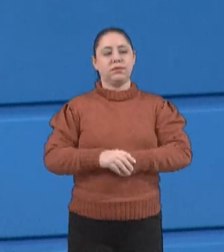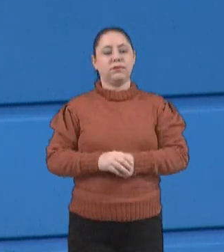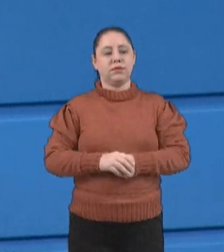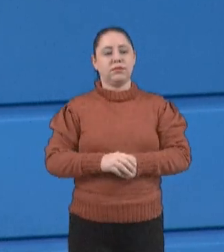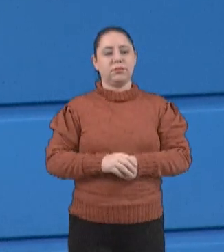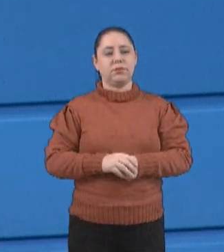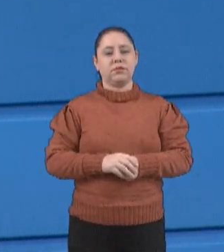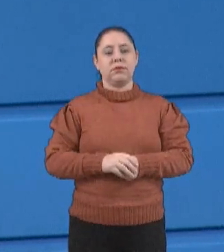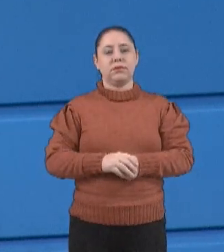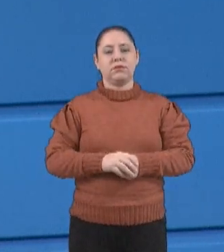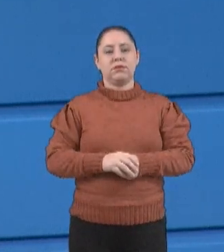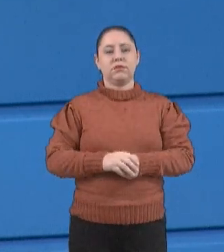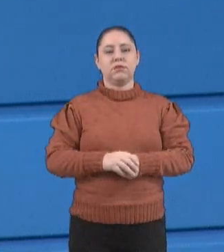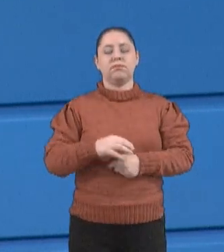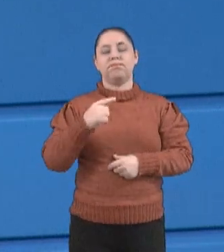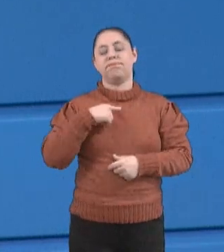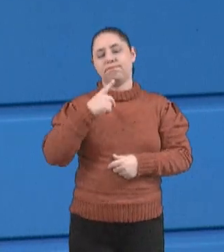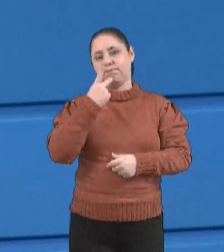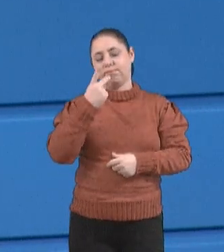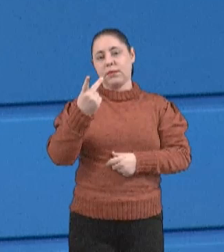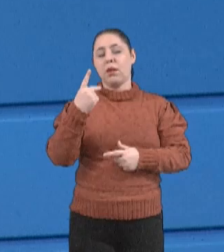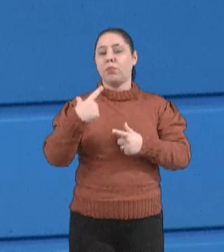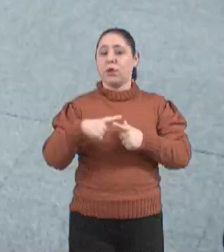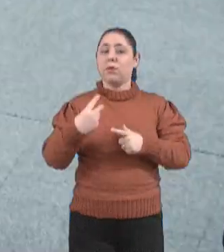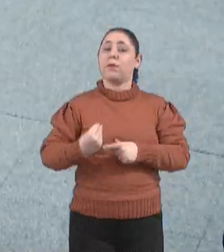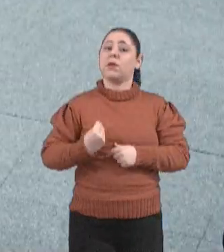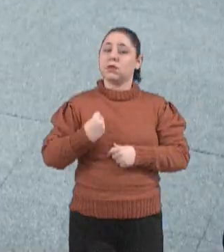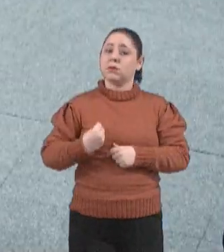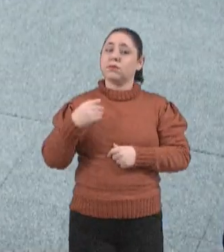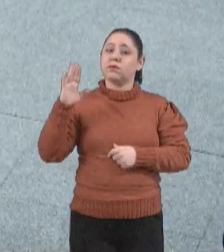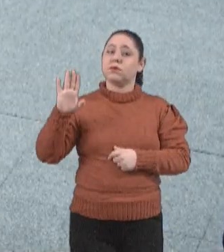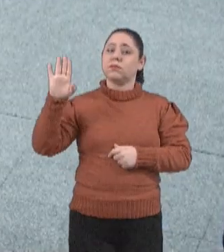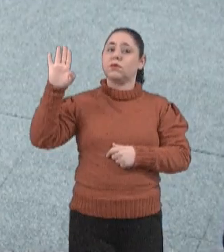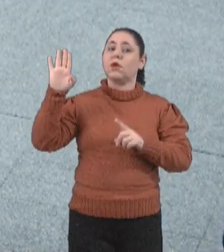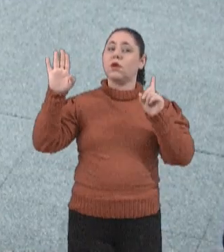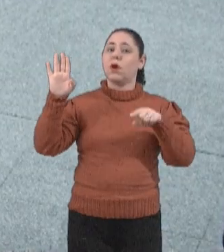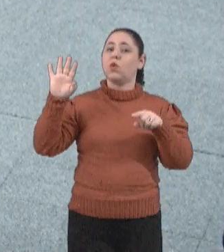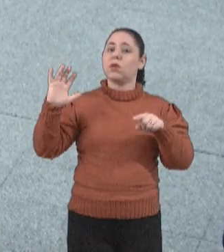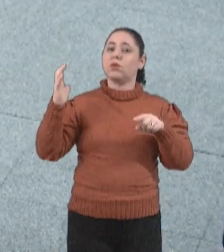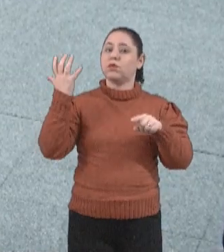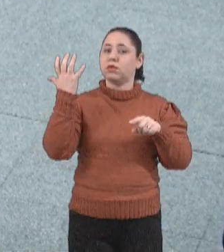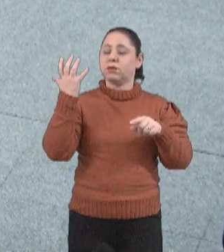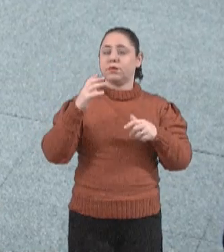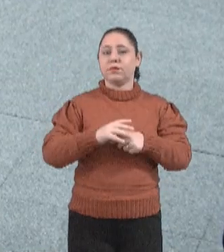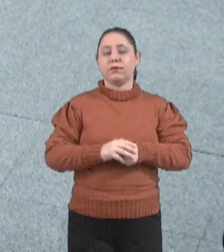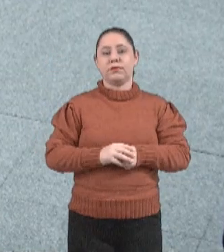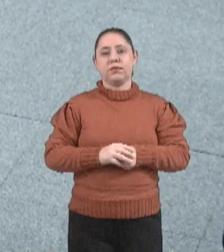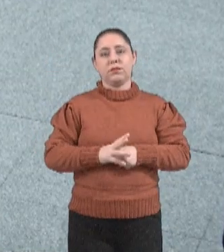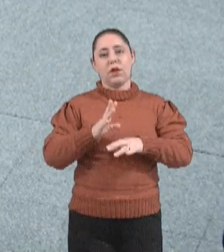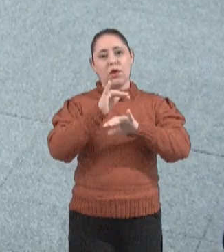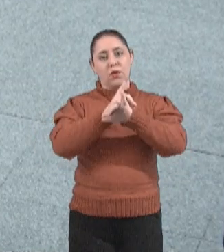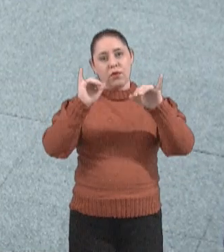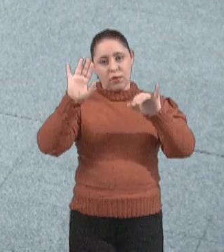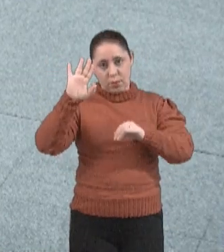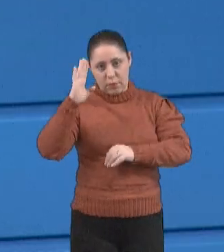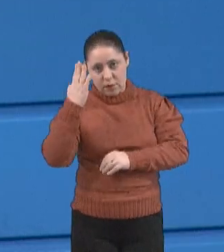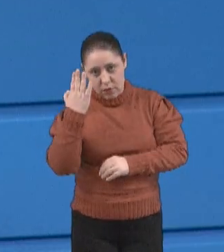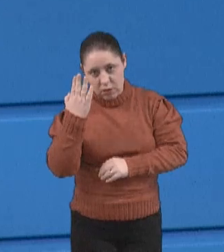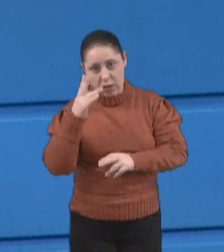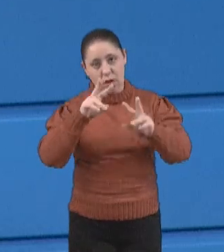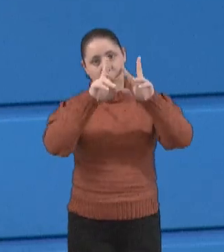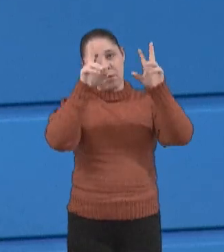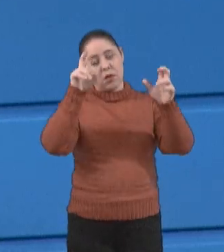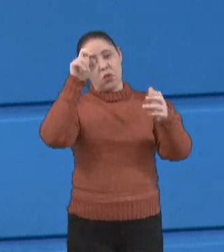assim, faço essas considerações, porque participei da campanha, e foi exatamente o que aconteceu. Fake news, e aí não vou entrar no